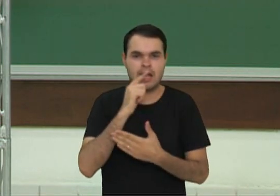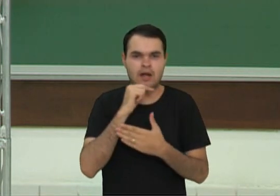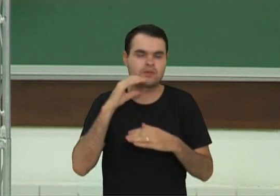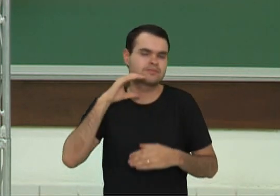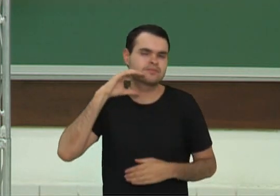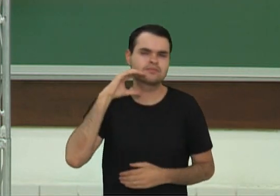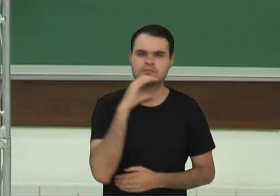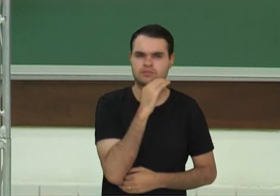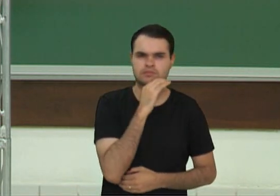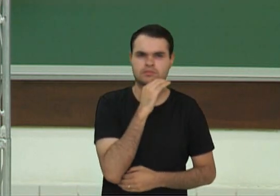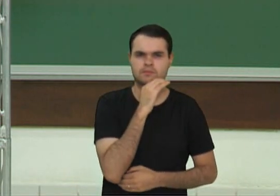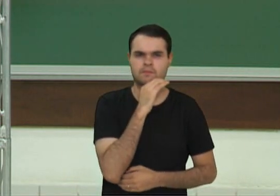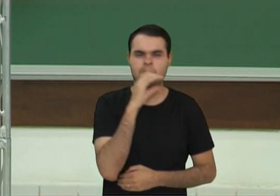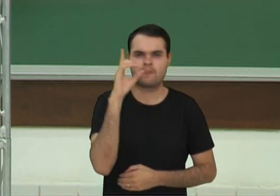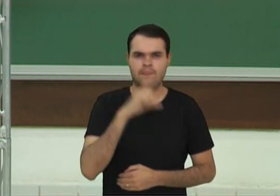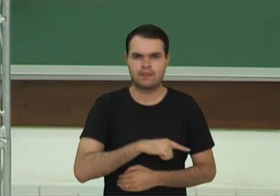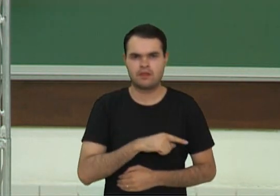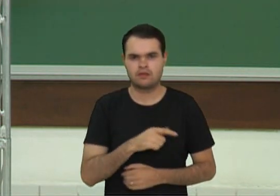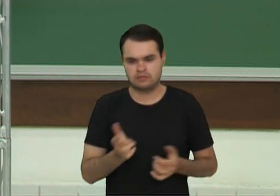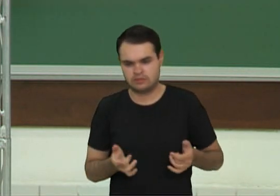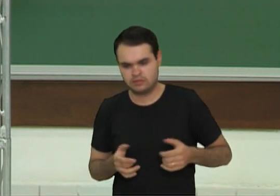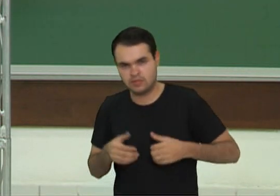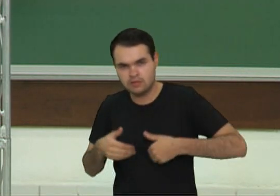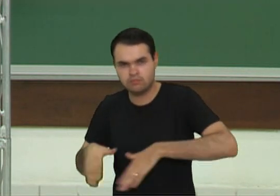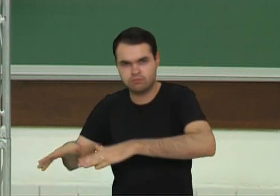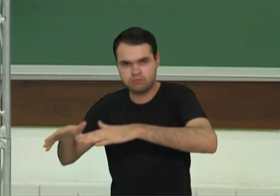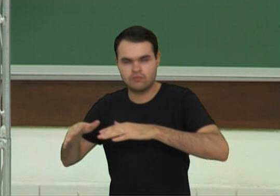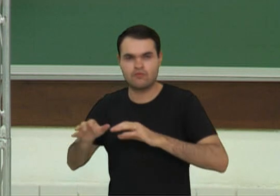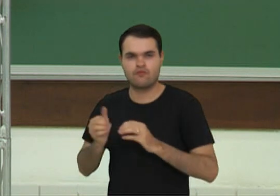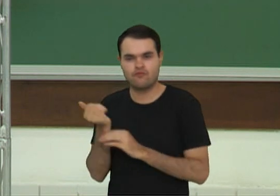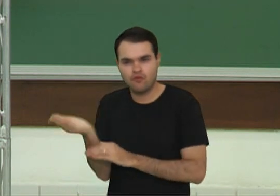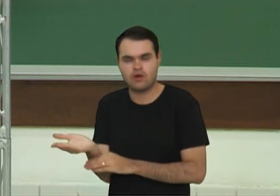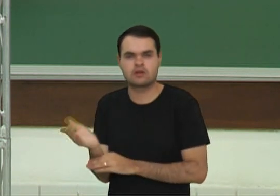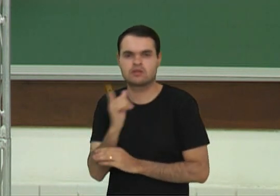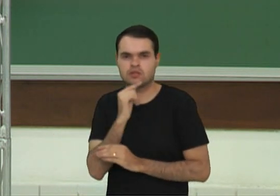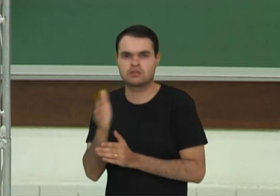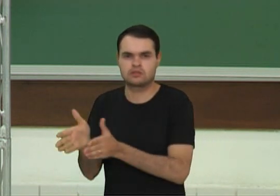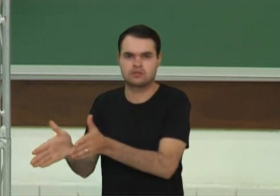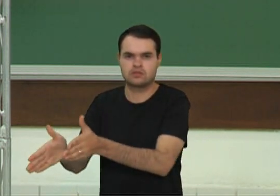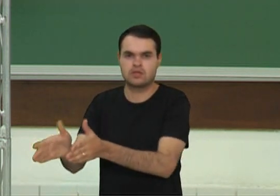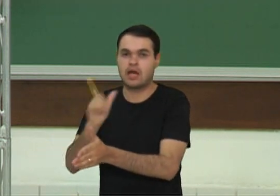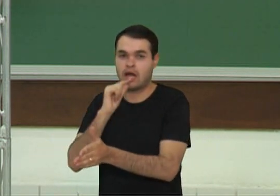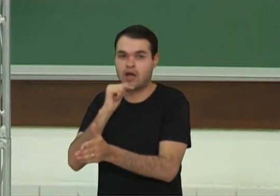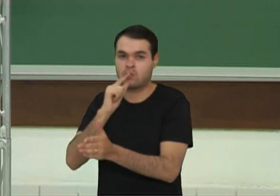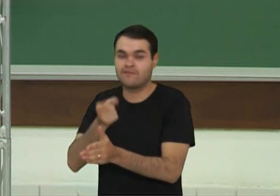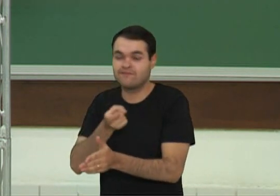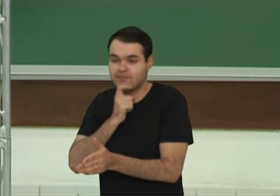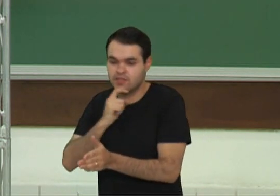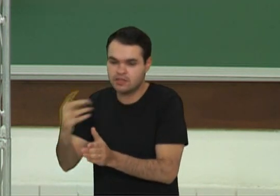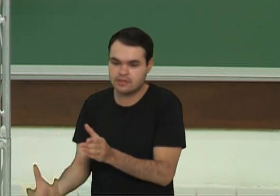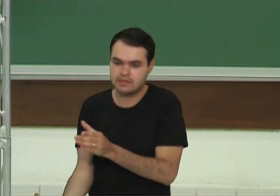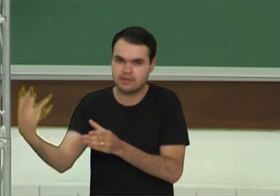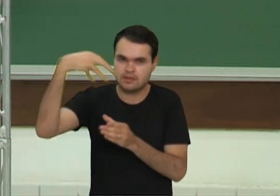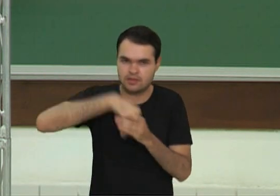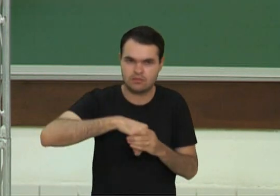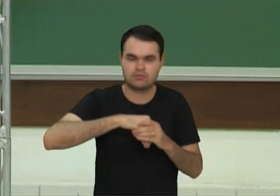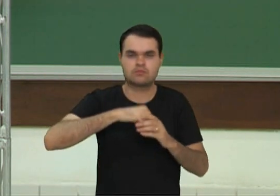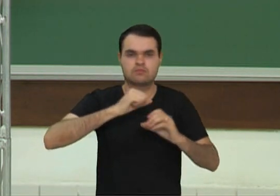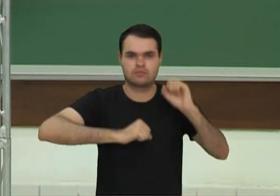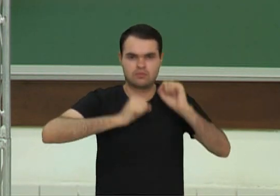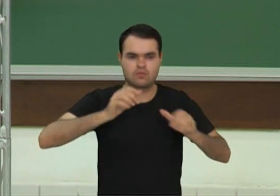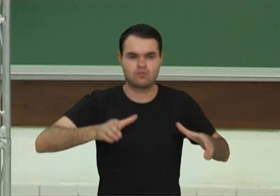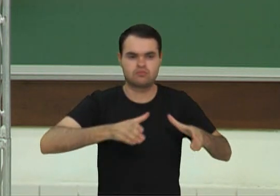quente ela é bombeada para fora da usina e a água fria é bombeada para dentro da usina, para promover